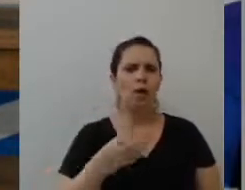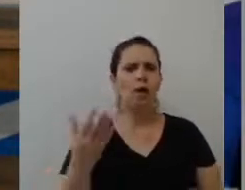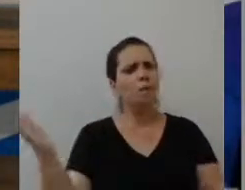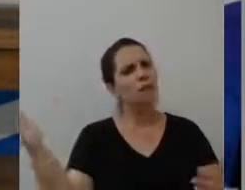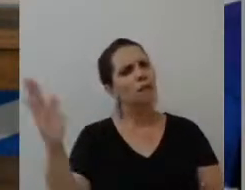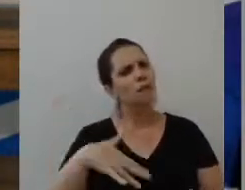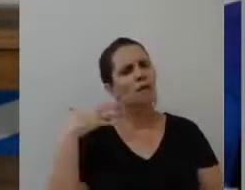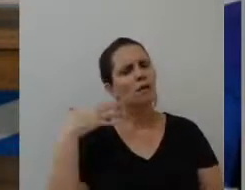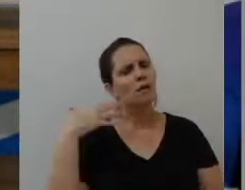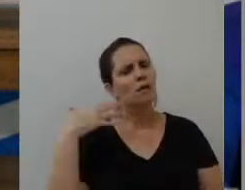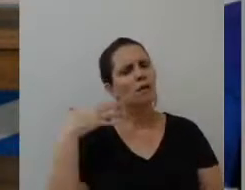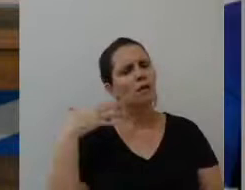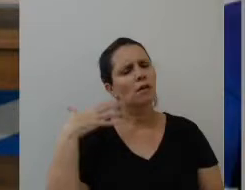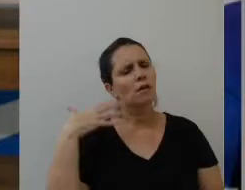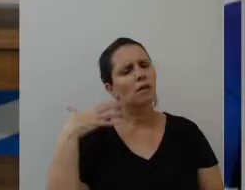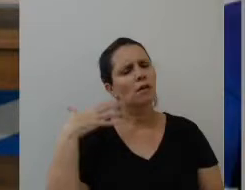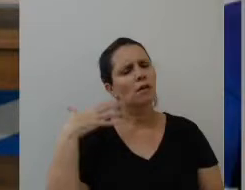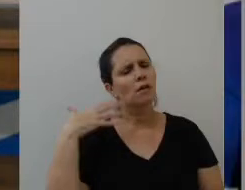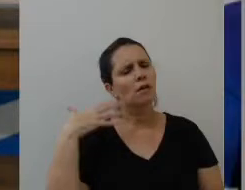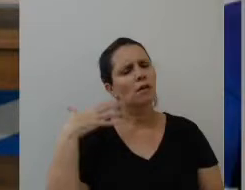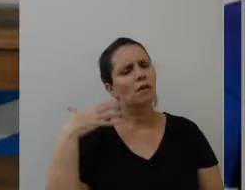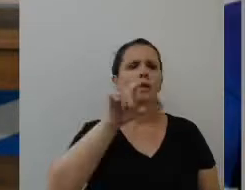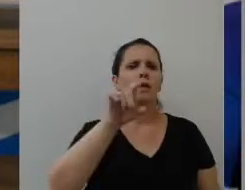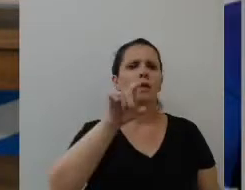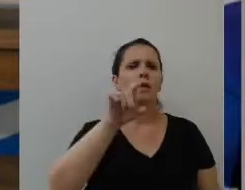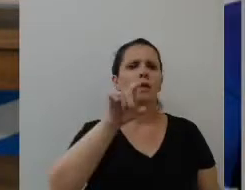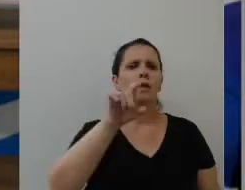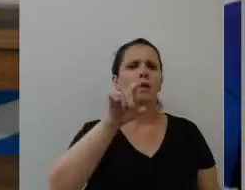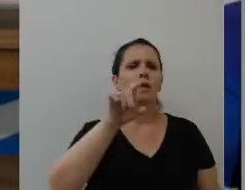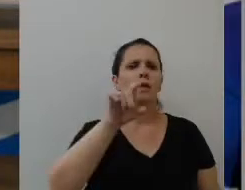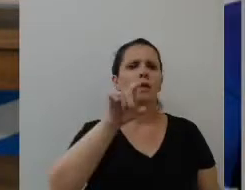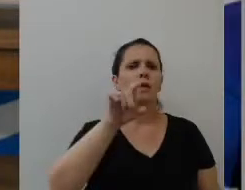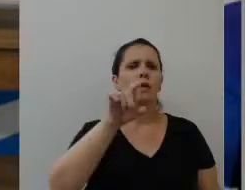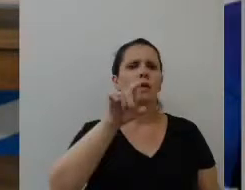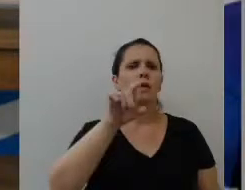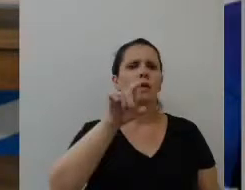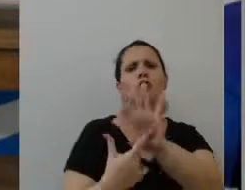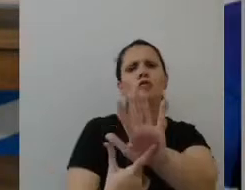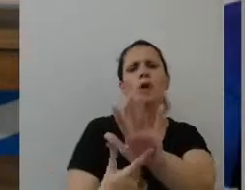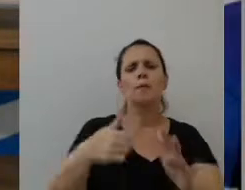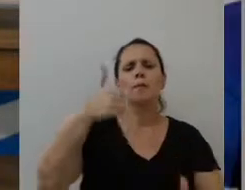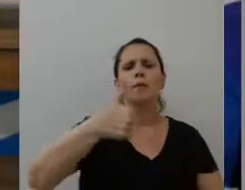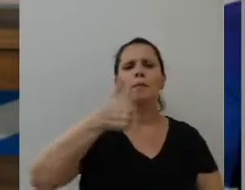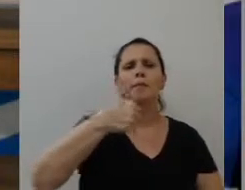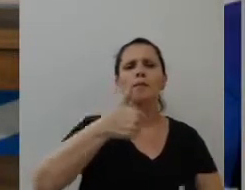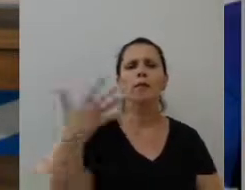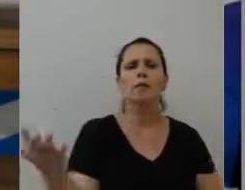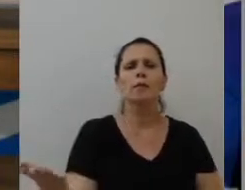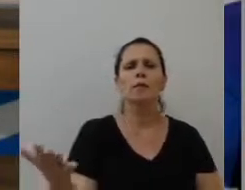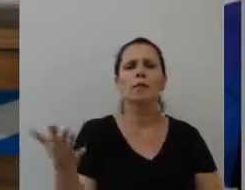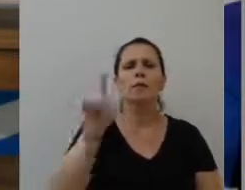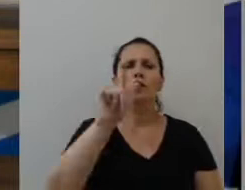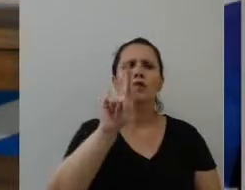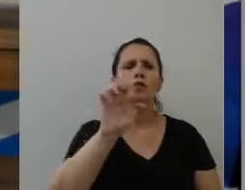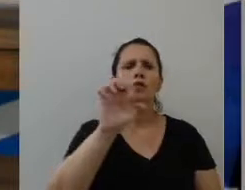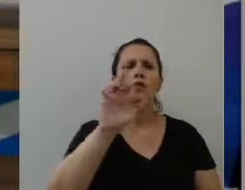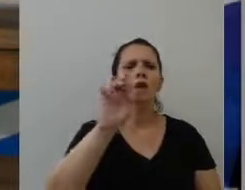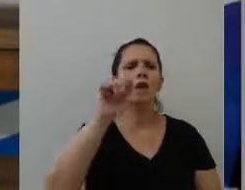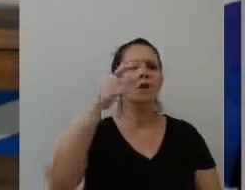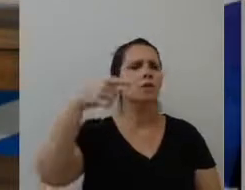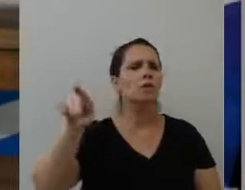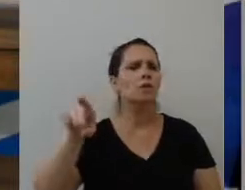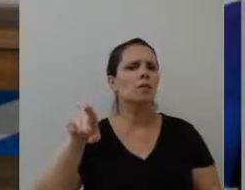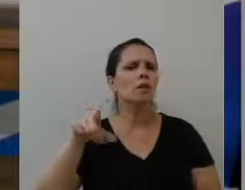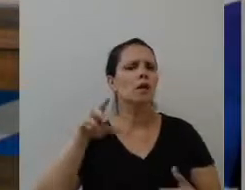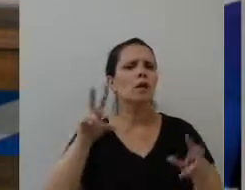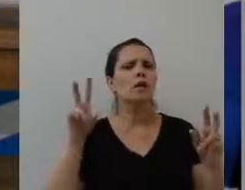Canção do Exílio de Gonçalves Dias, né? Para esse momento da primeira geração. Ah, mas esse texto é um texto clichê. Tá, tudo bem.